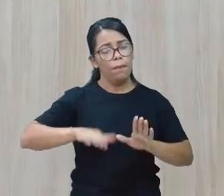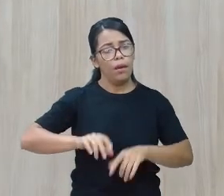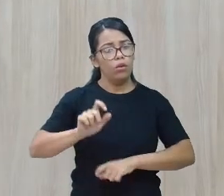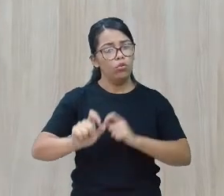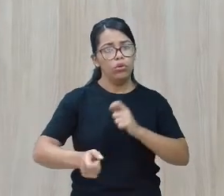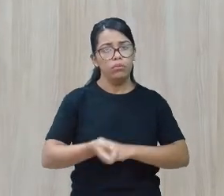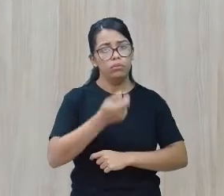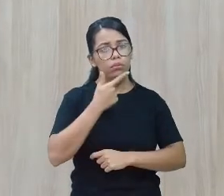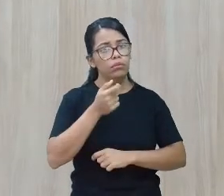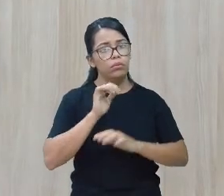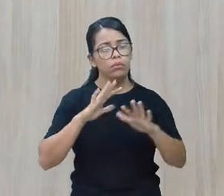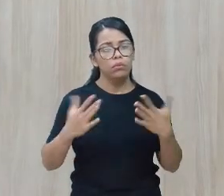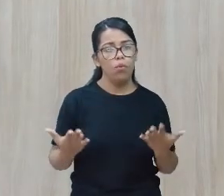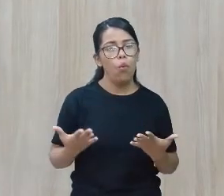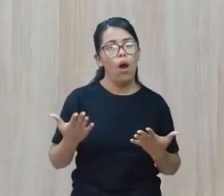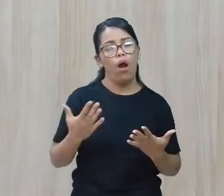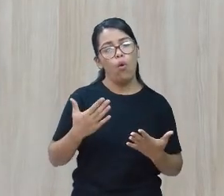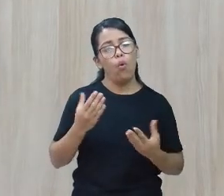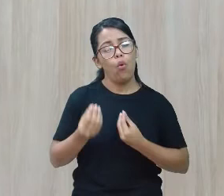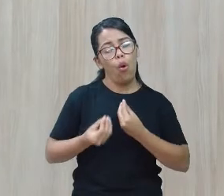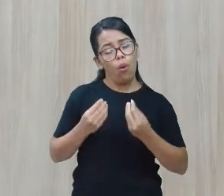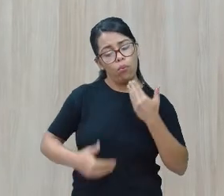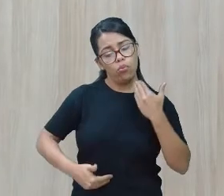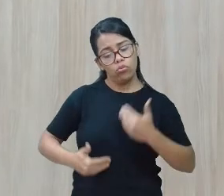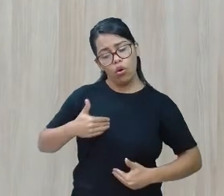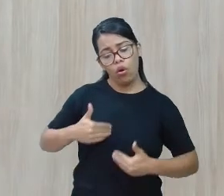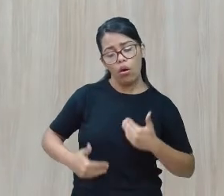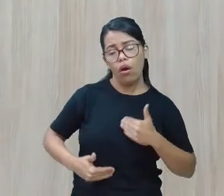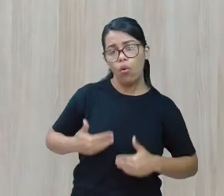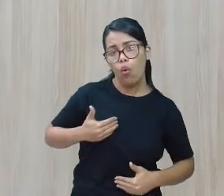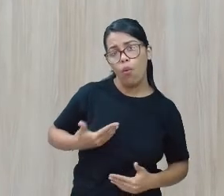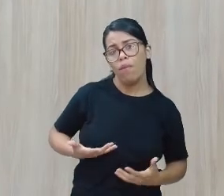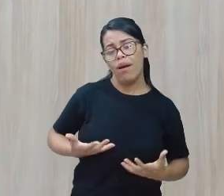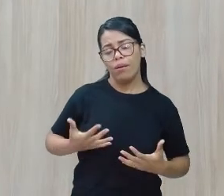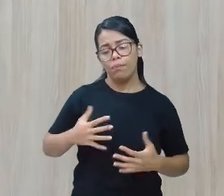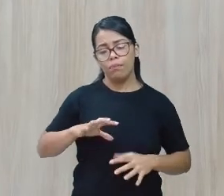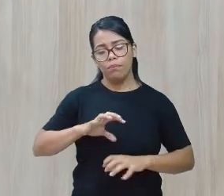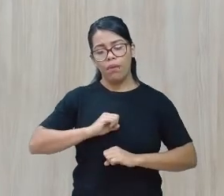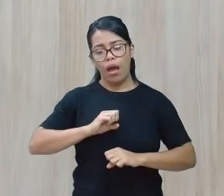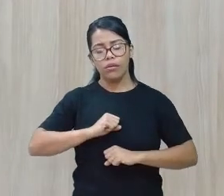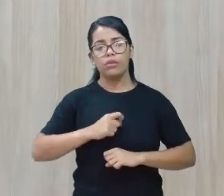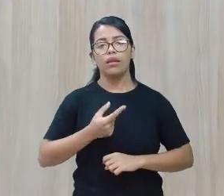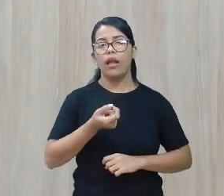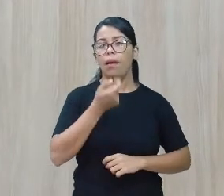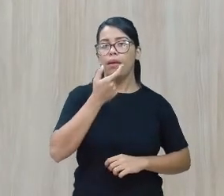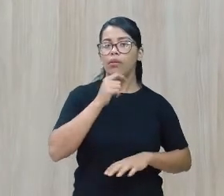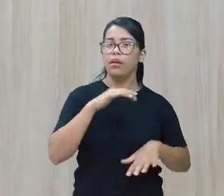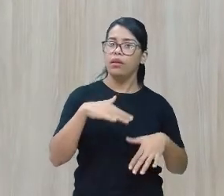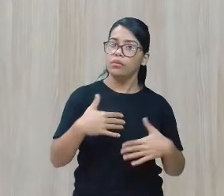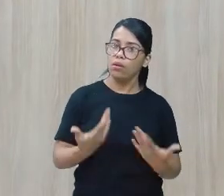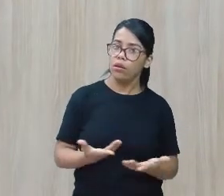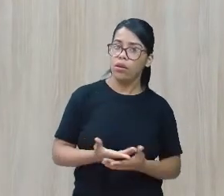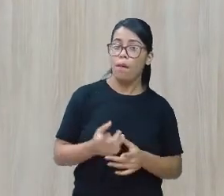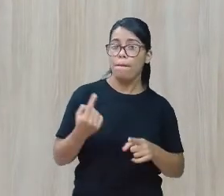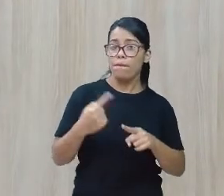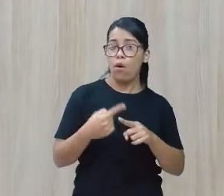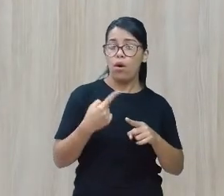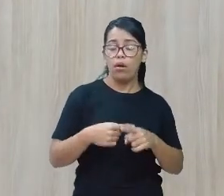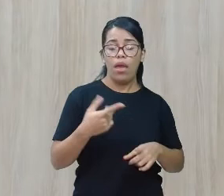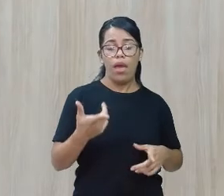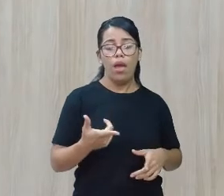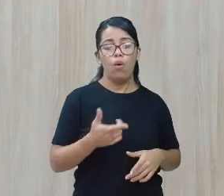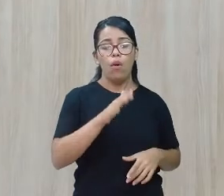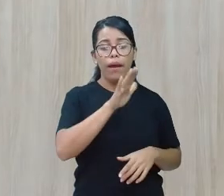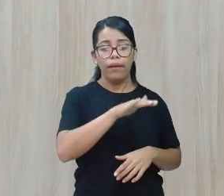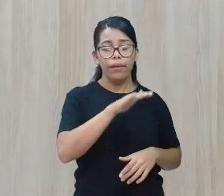que tomou ou do seu organismo como vai reagir, porque é uma criança carregando outra criança, não é? Uma